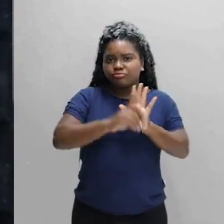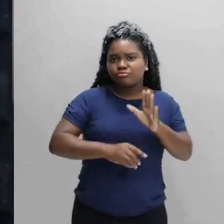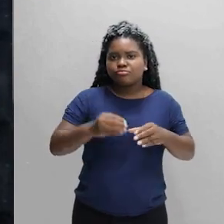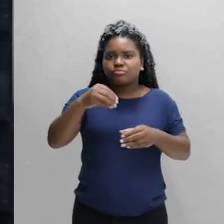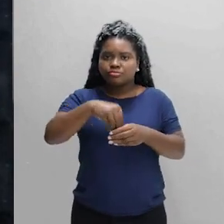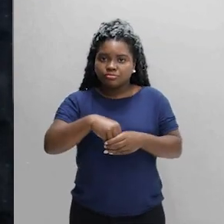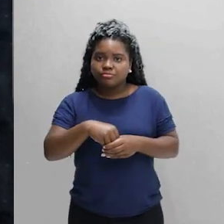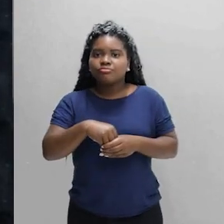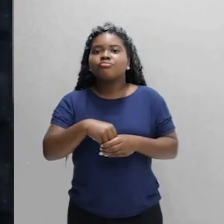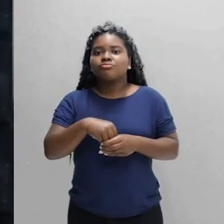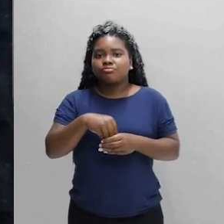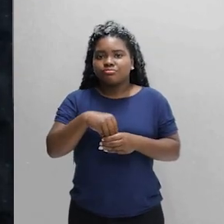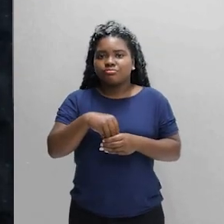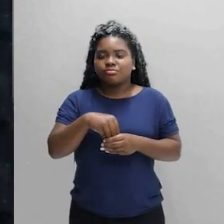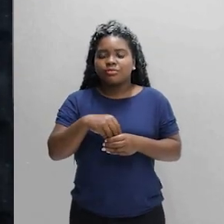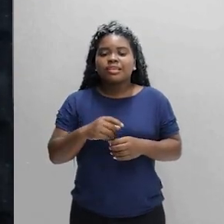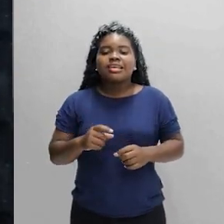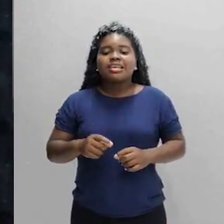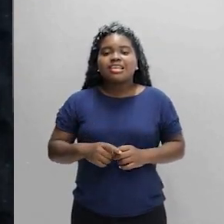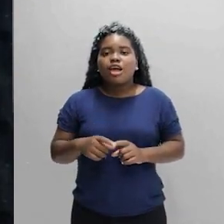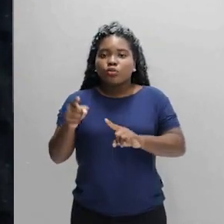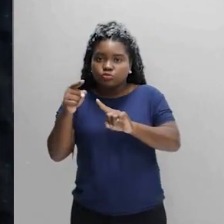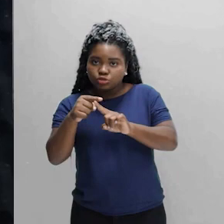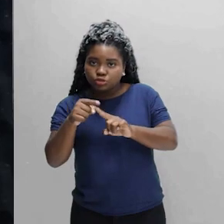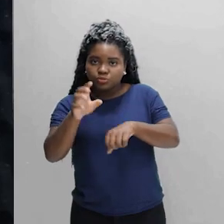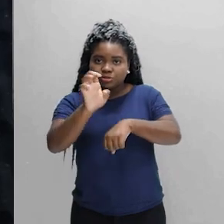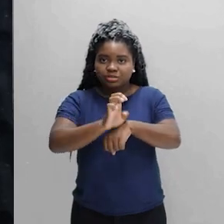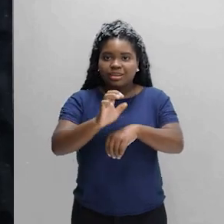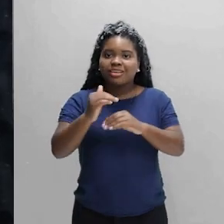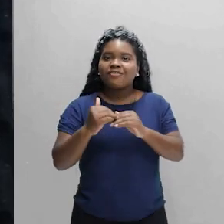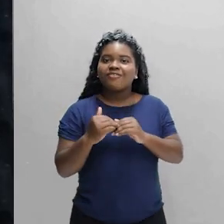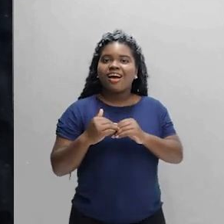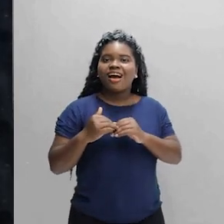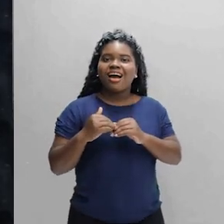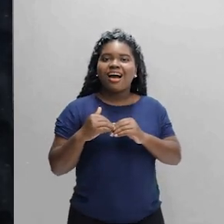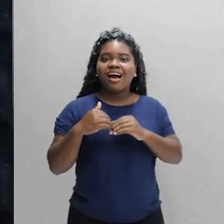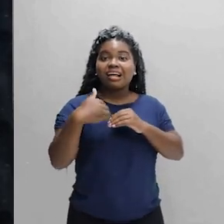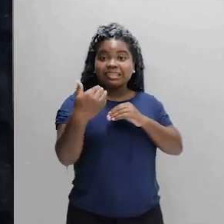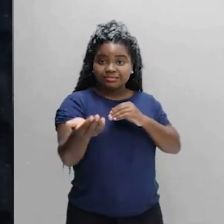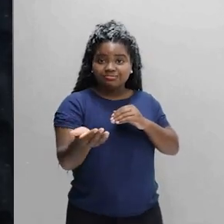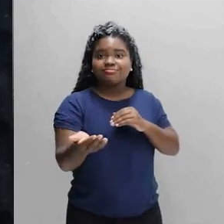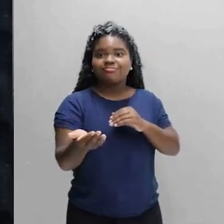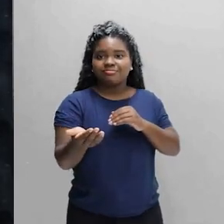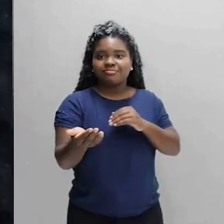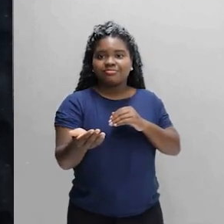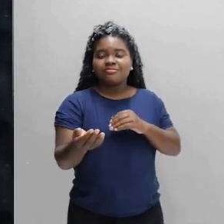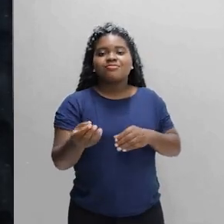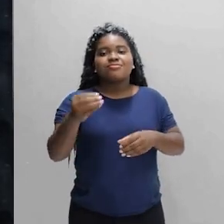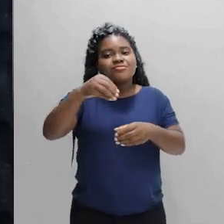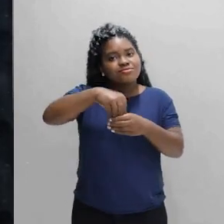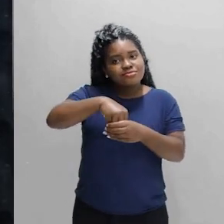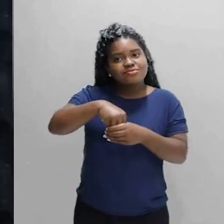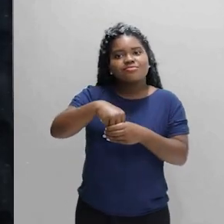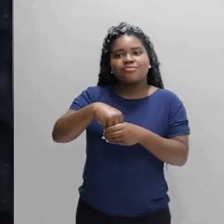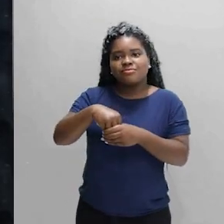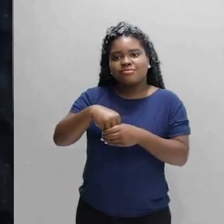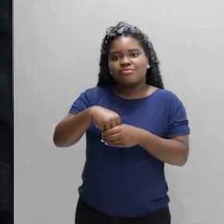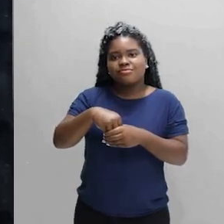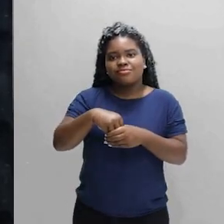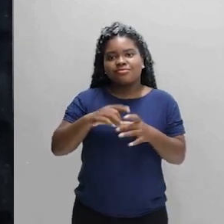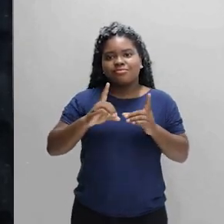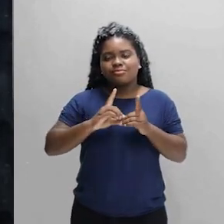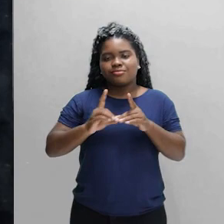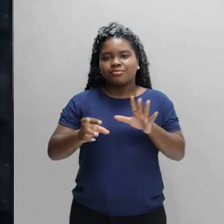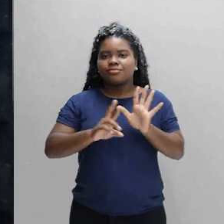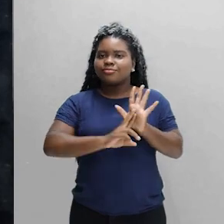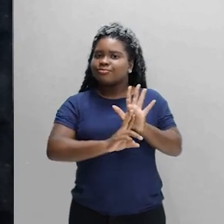É o modelo de Estado que se vai além do voto, além da participação meramente representativa, mas que se tem uma